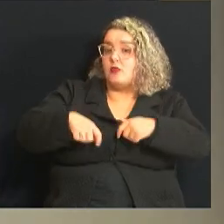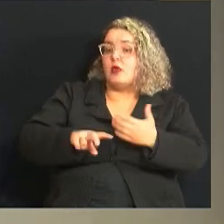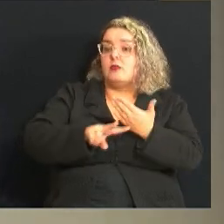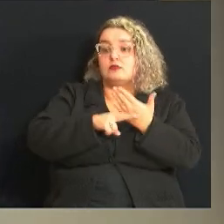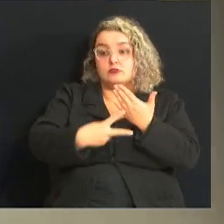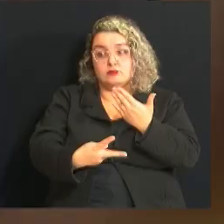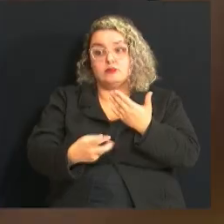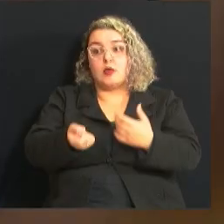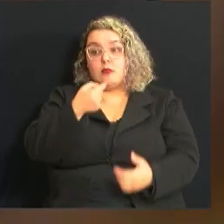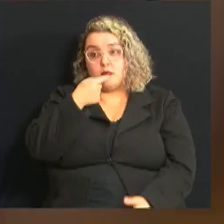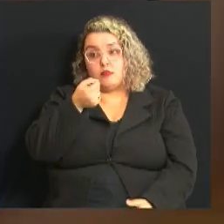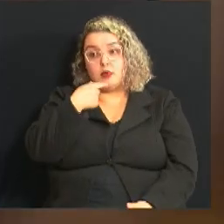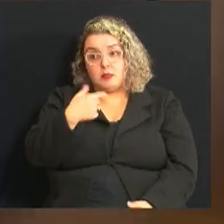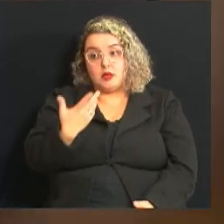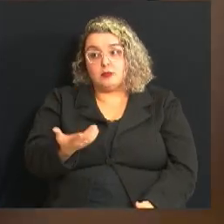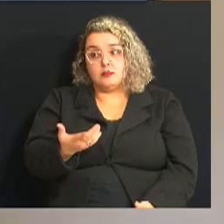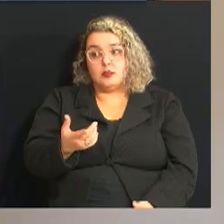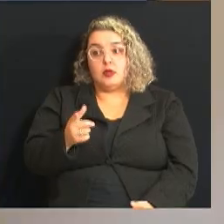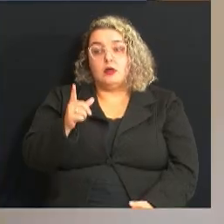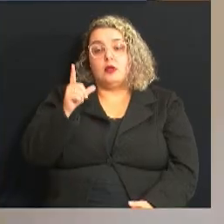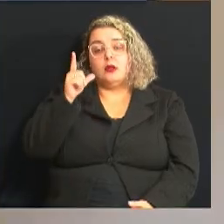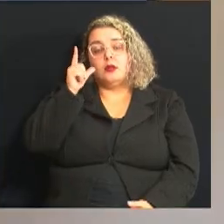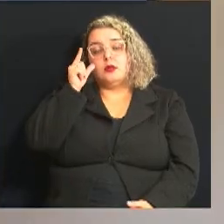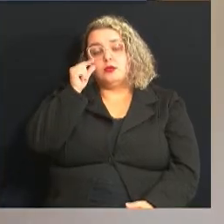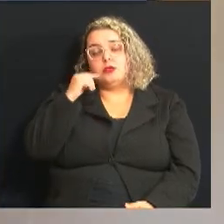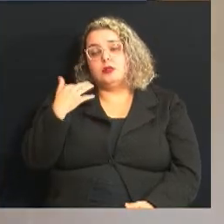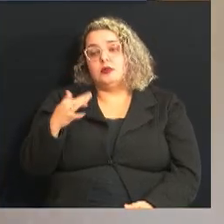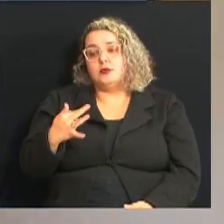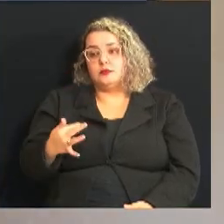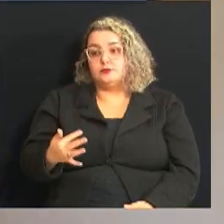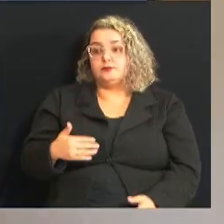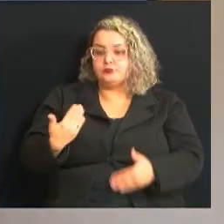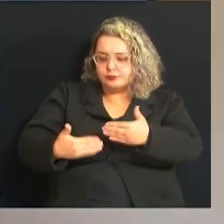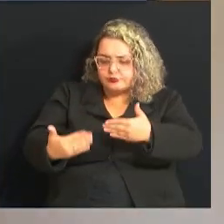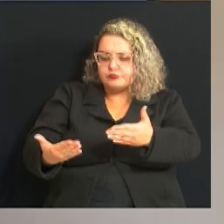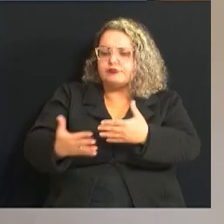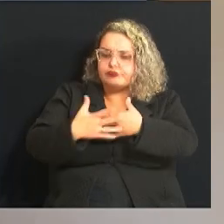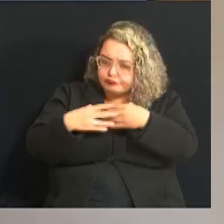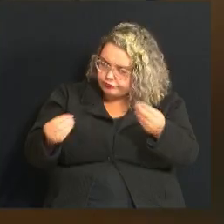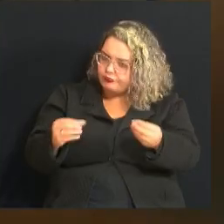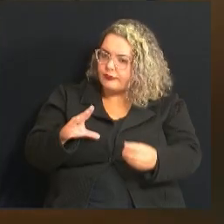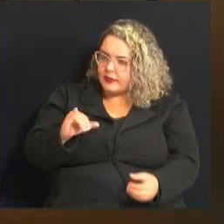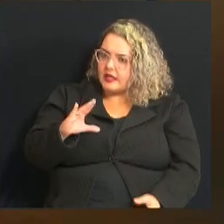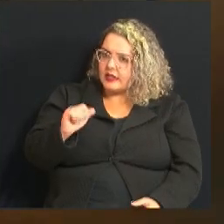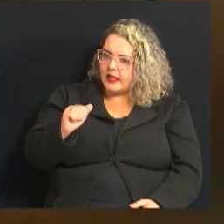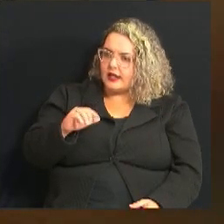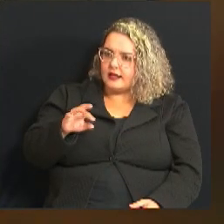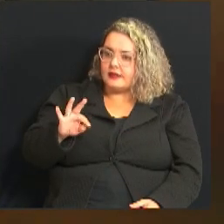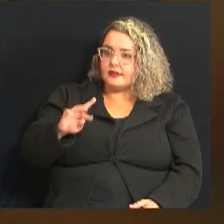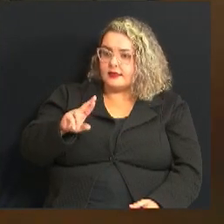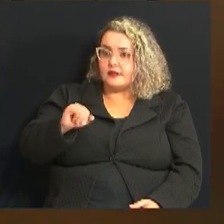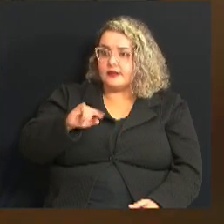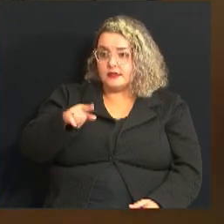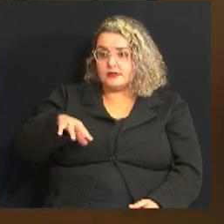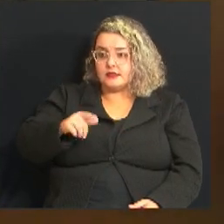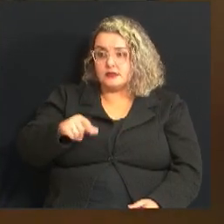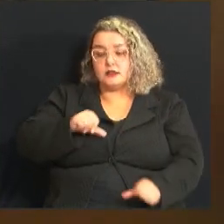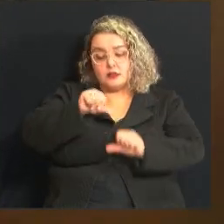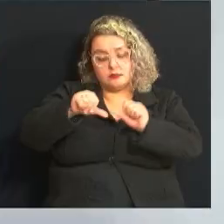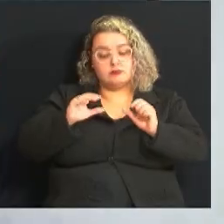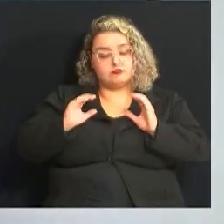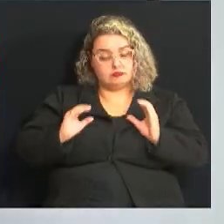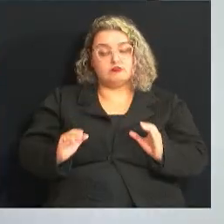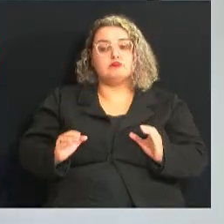de medicações, alívio de dores, aceleração de processos de cicatrização, melhora alterações